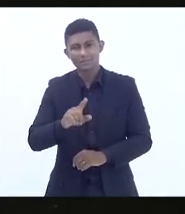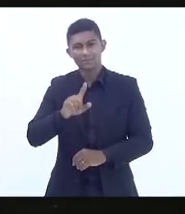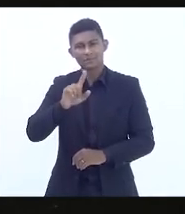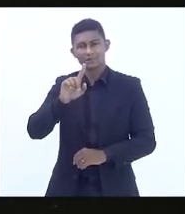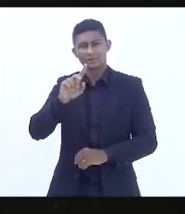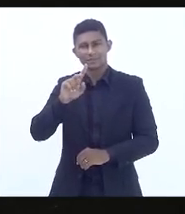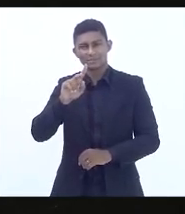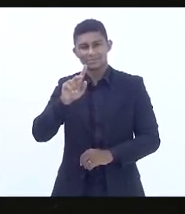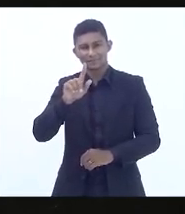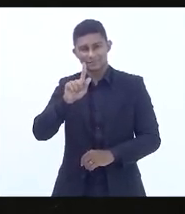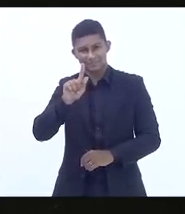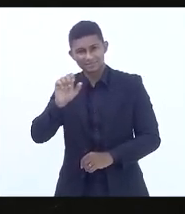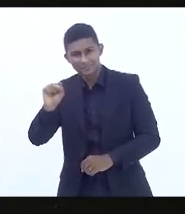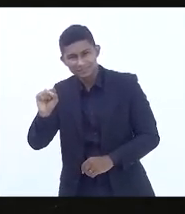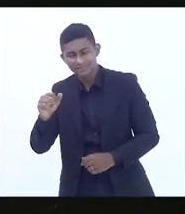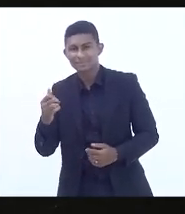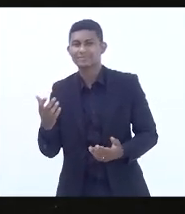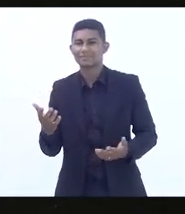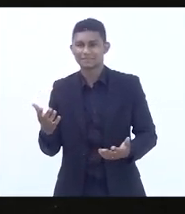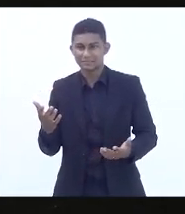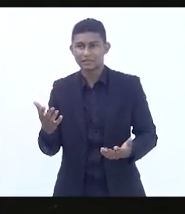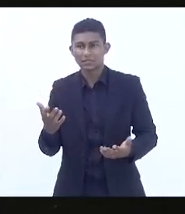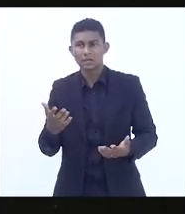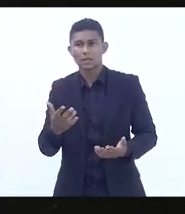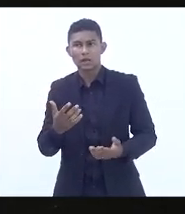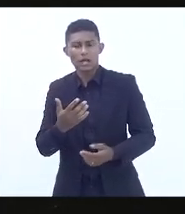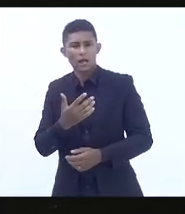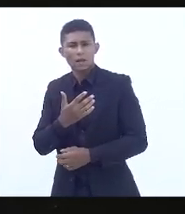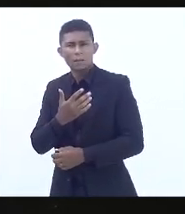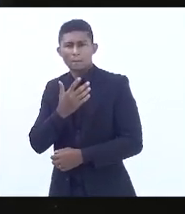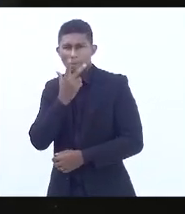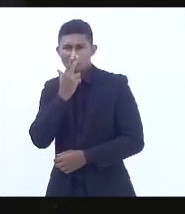Vossa Excelência, eu quero colocar aqui no microfone.